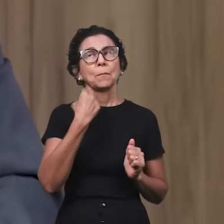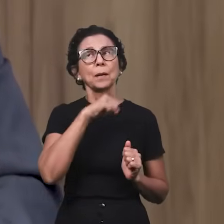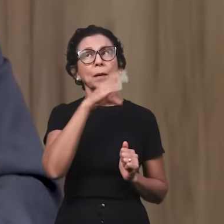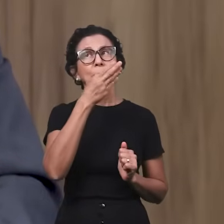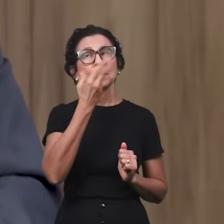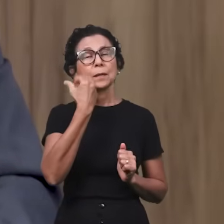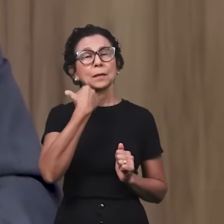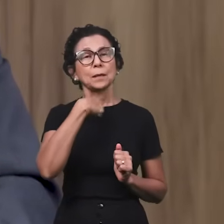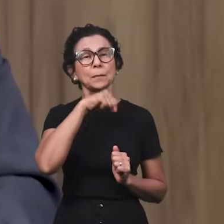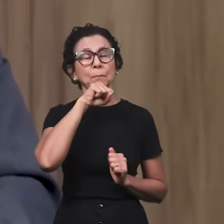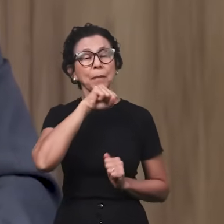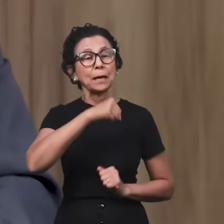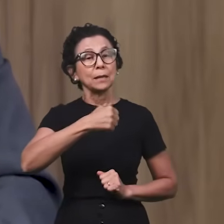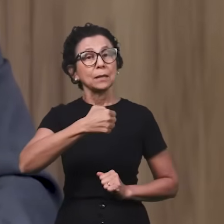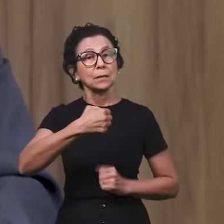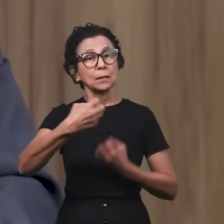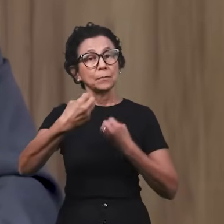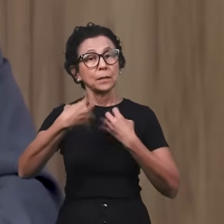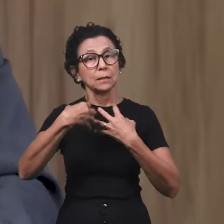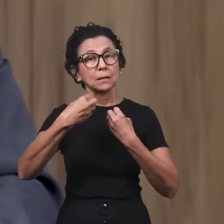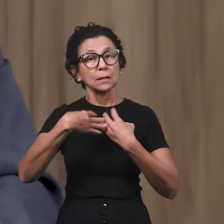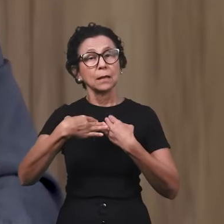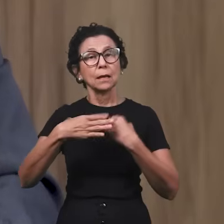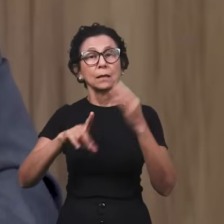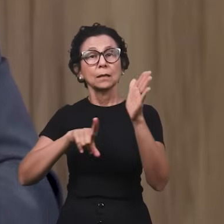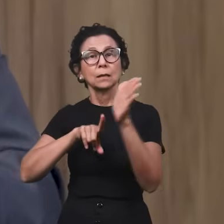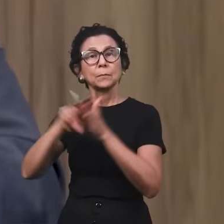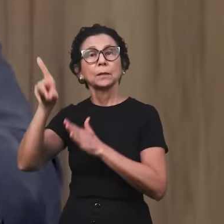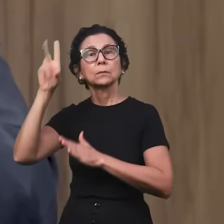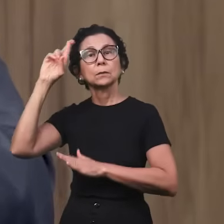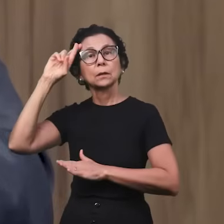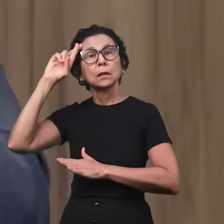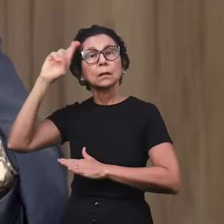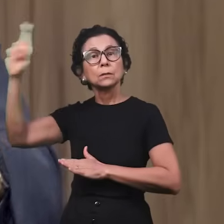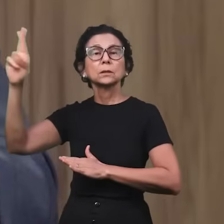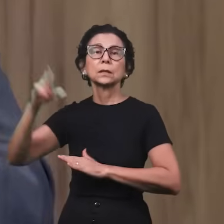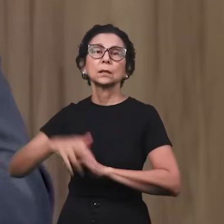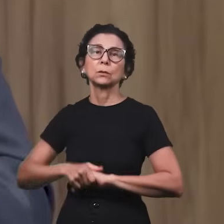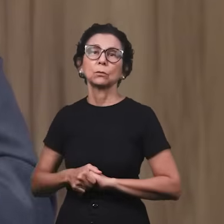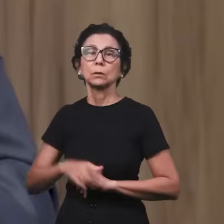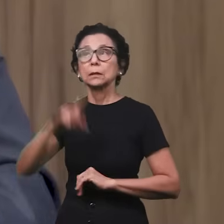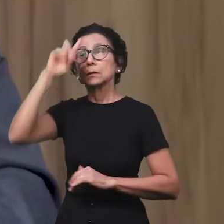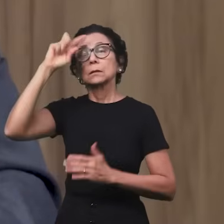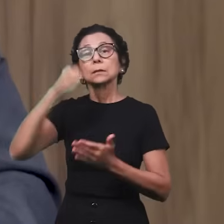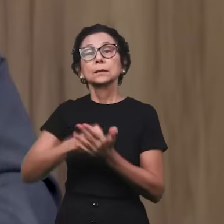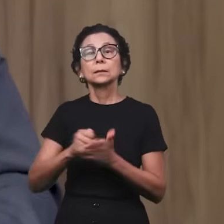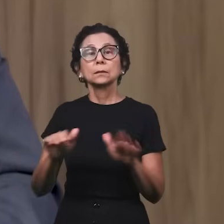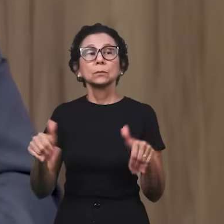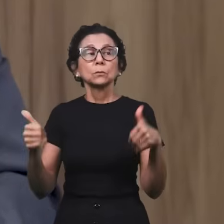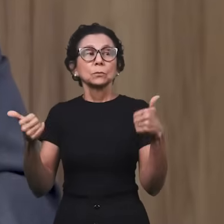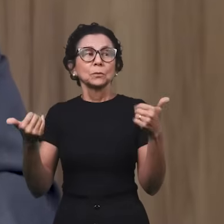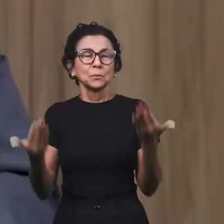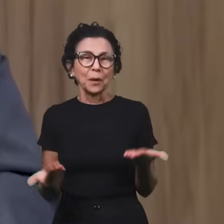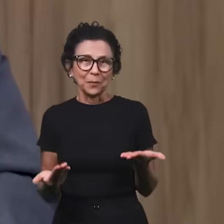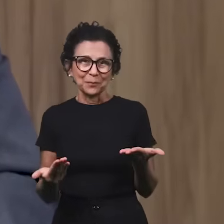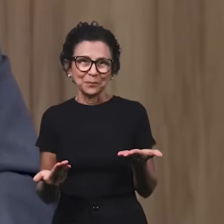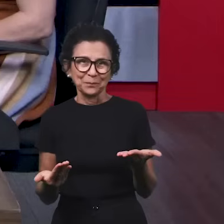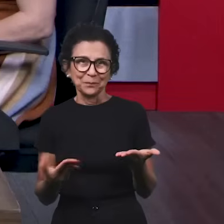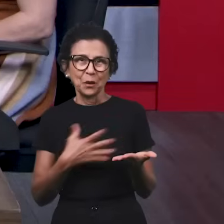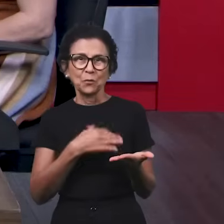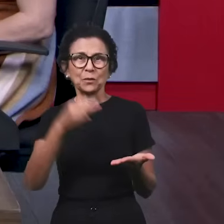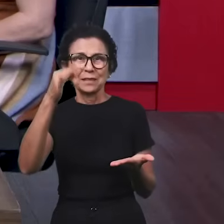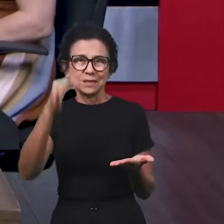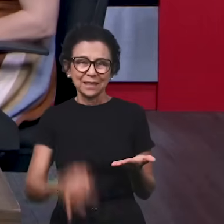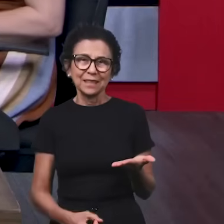ensinou e que ele pode ter uma palavra ali, consultar o caminho que ele vai tomar, ele vai ter uma certeza do caminho,